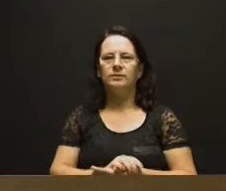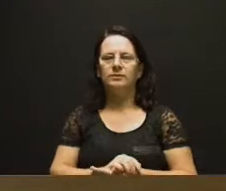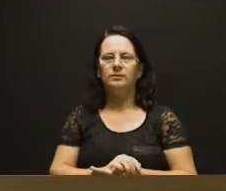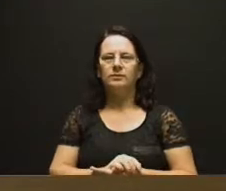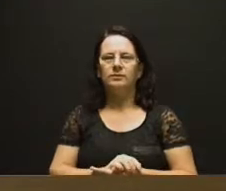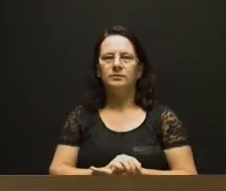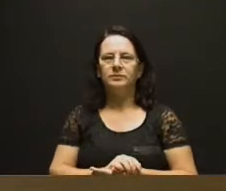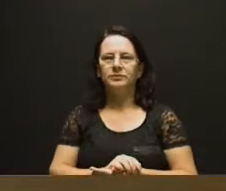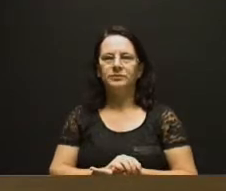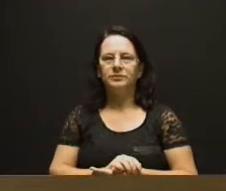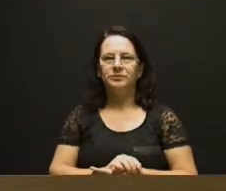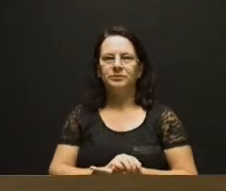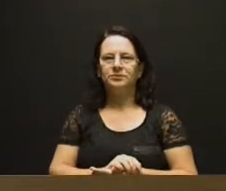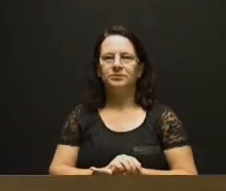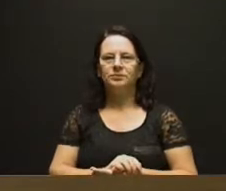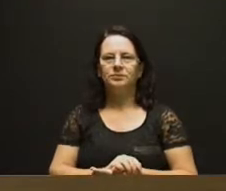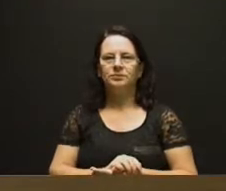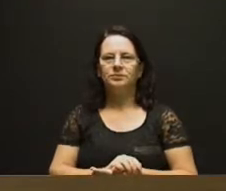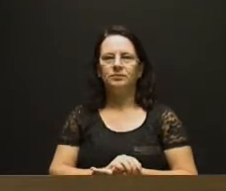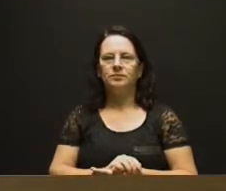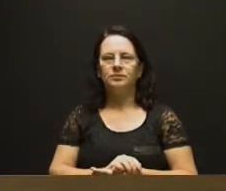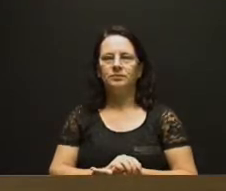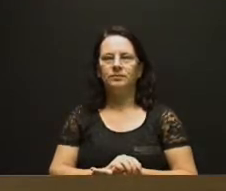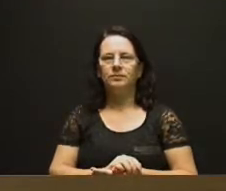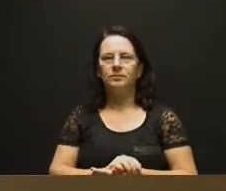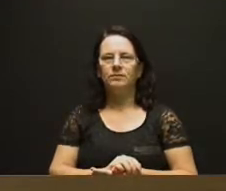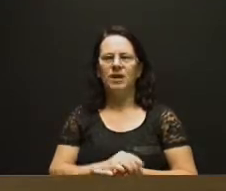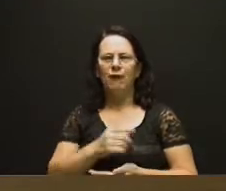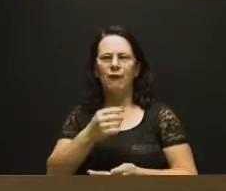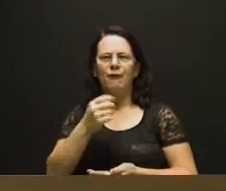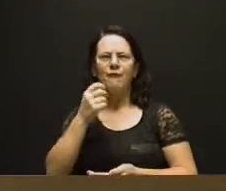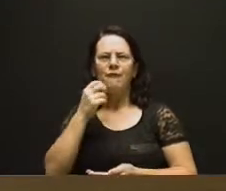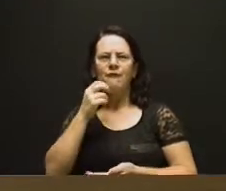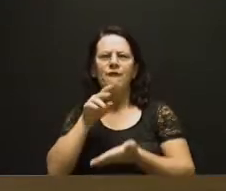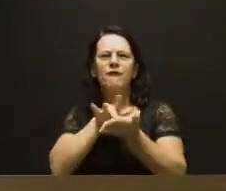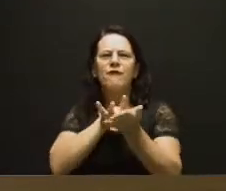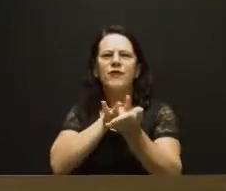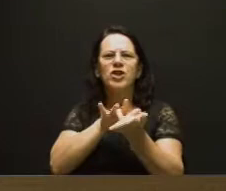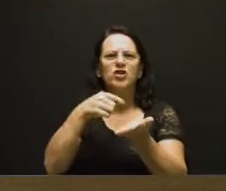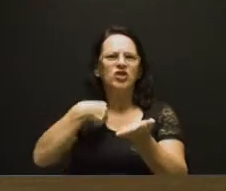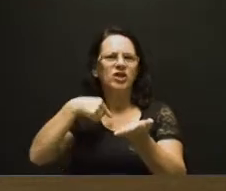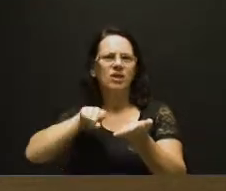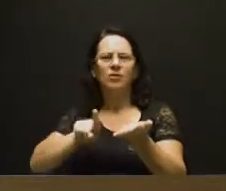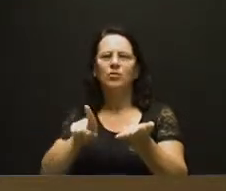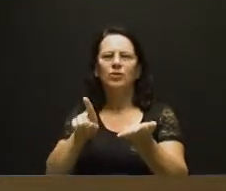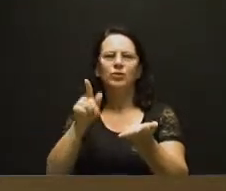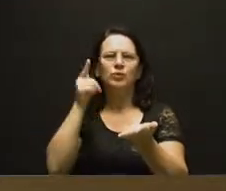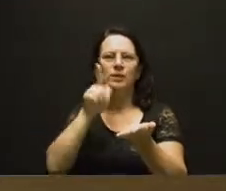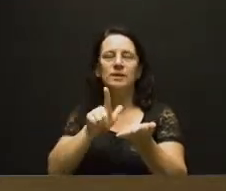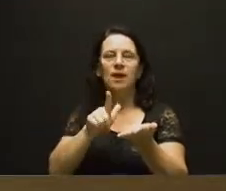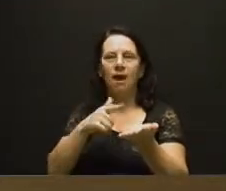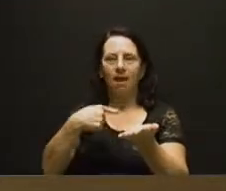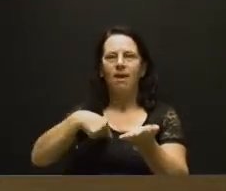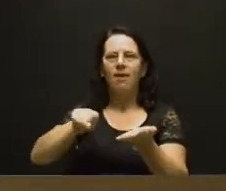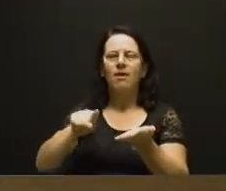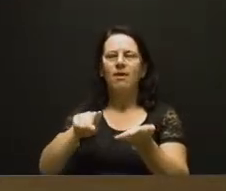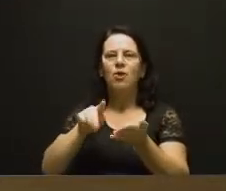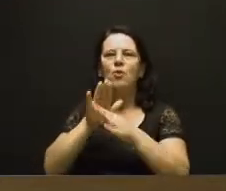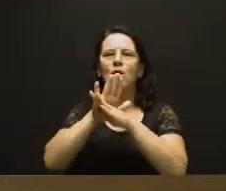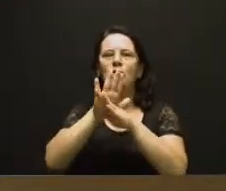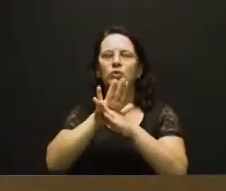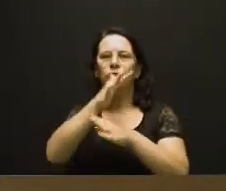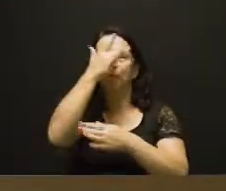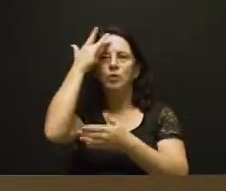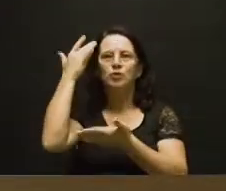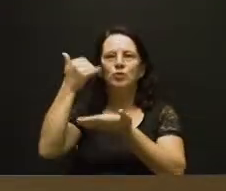a gente faz com que não esteja acontecendo eu trabalho com recuperação de drogas já 18